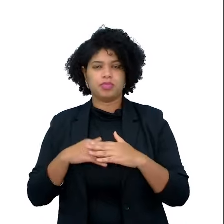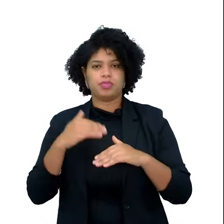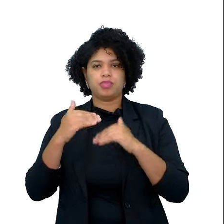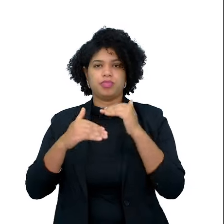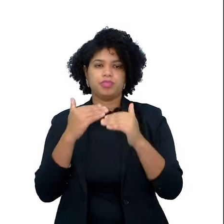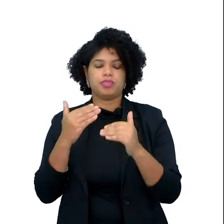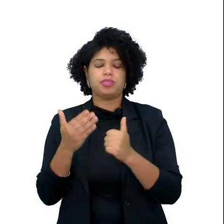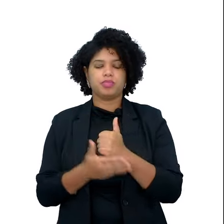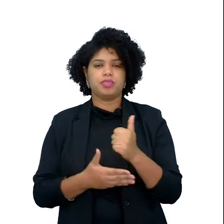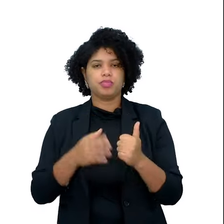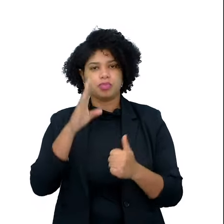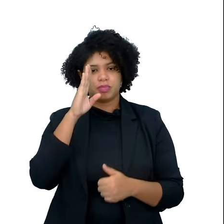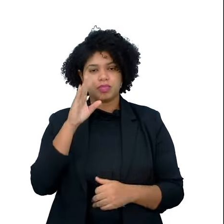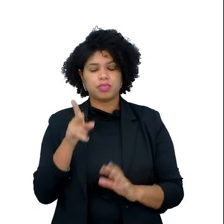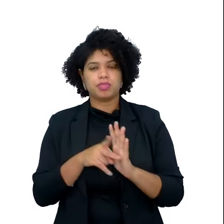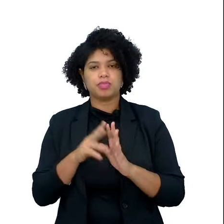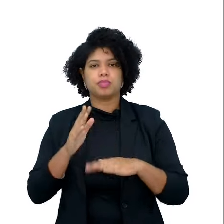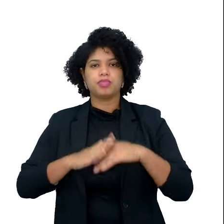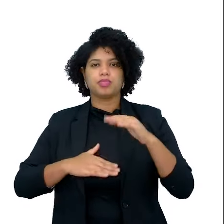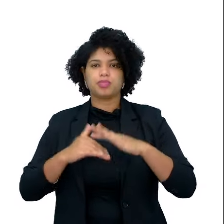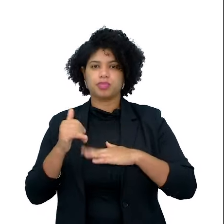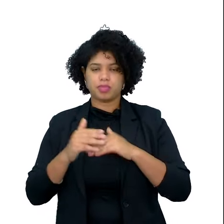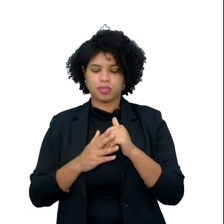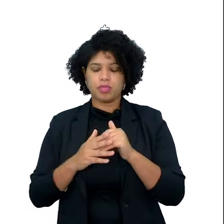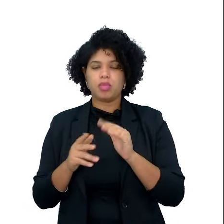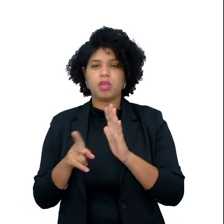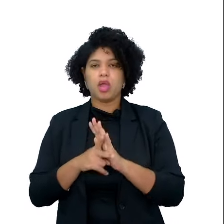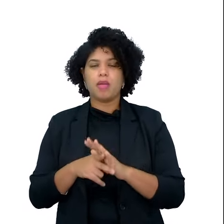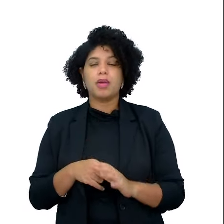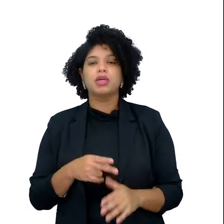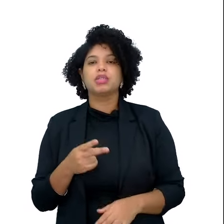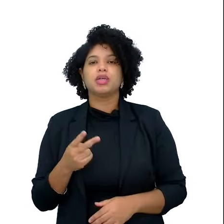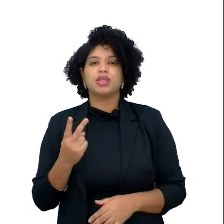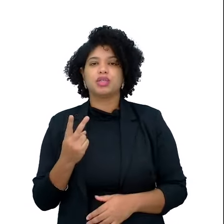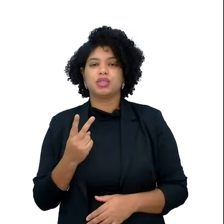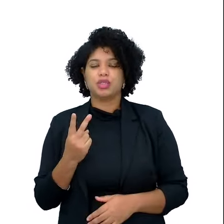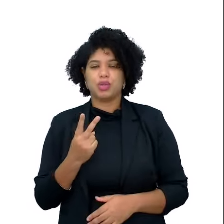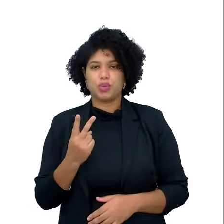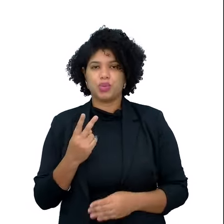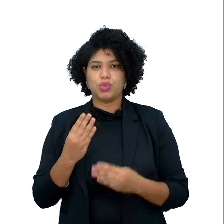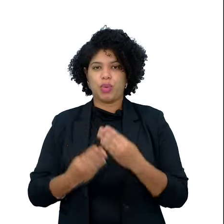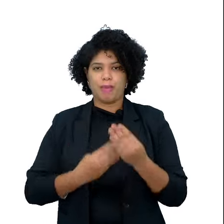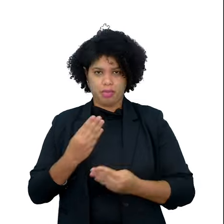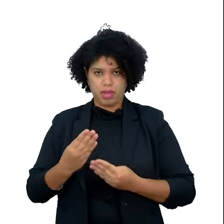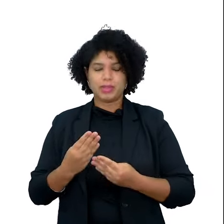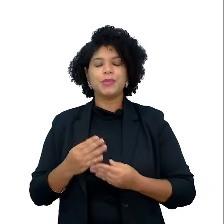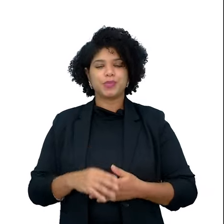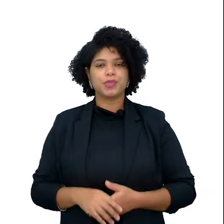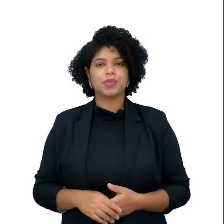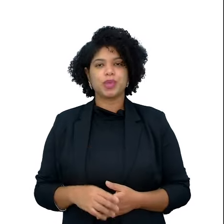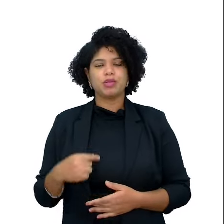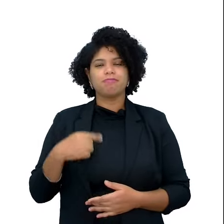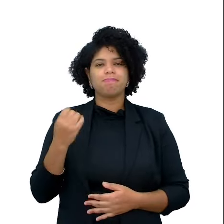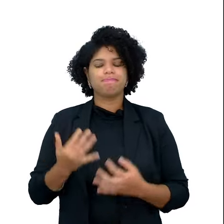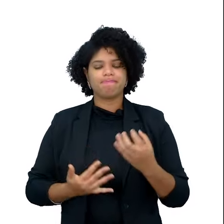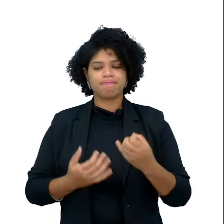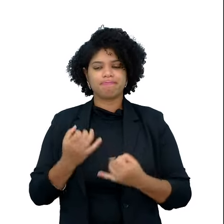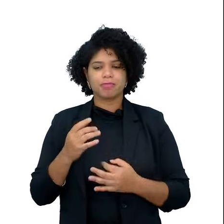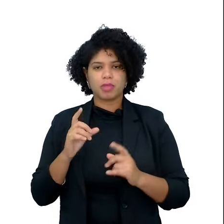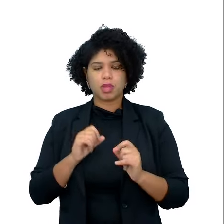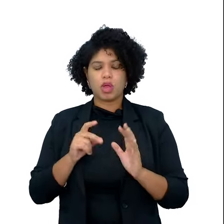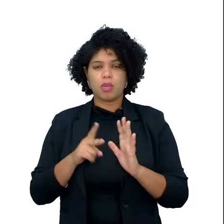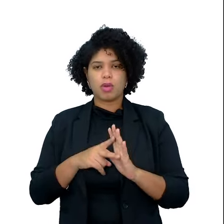baseado principalmente nas habilidades a partir do segundo bimestre. Então, a gente fala que agora a gente trabalharia